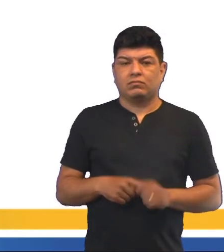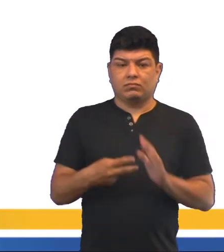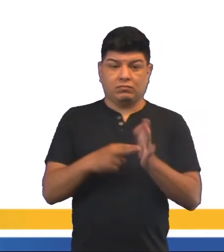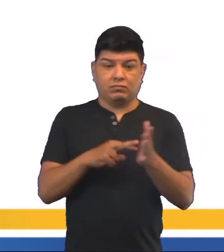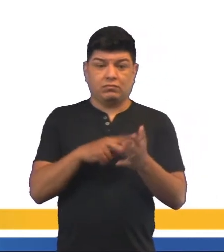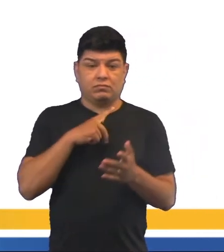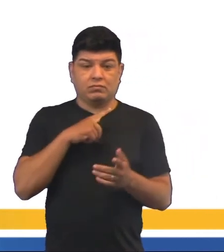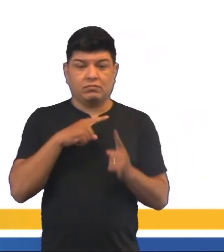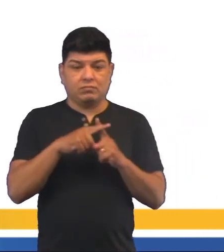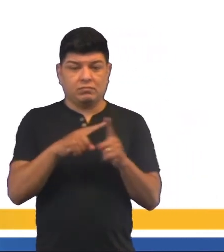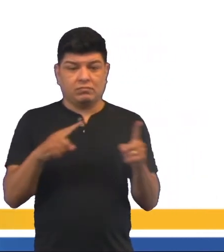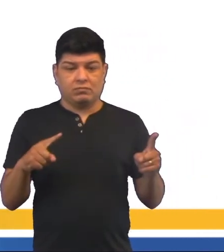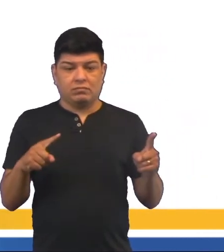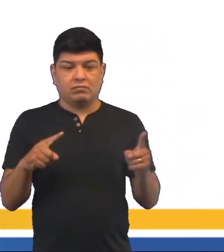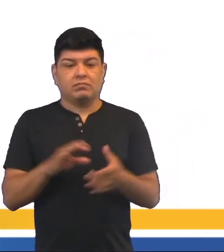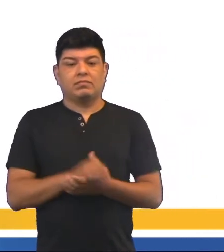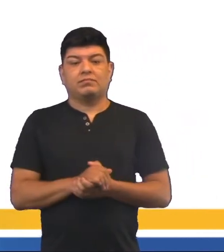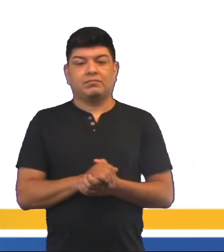Significa que eu tenho pela